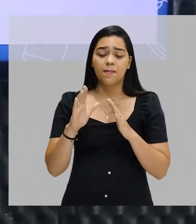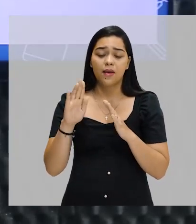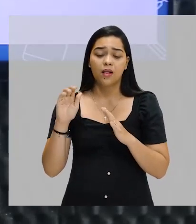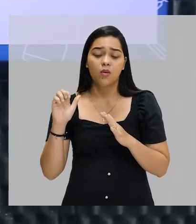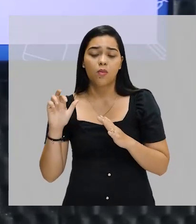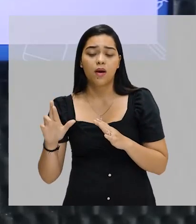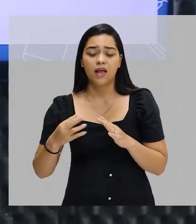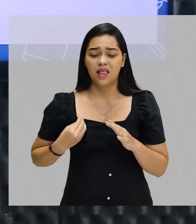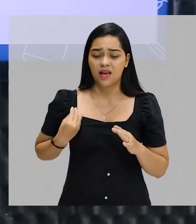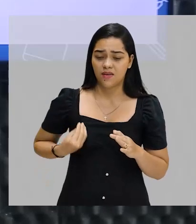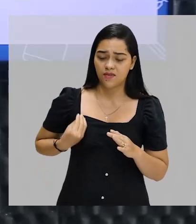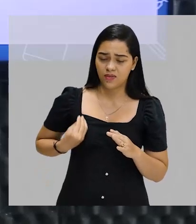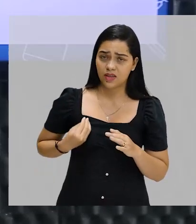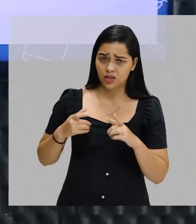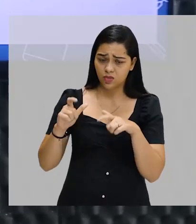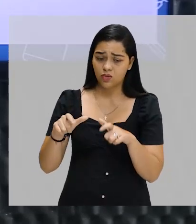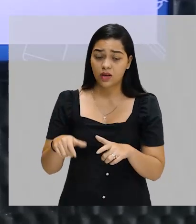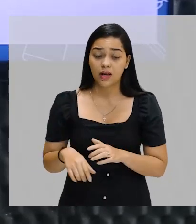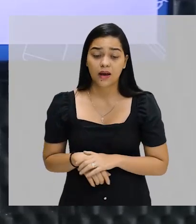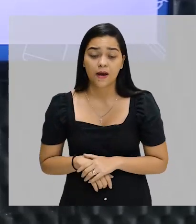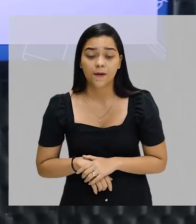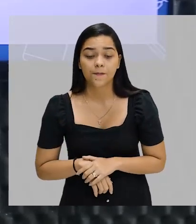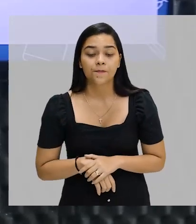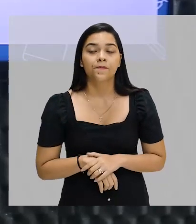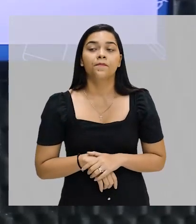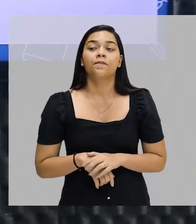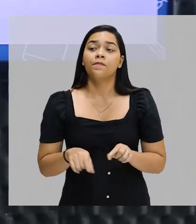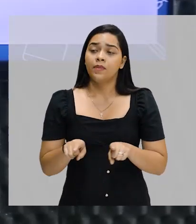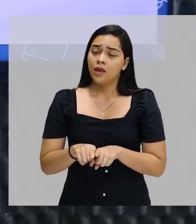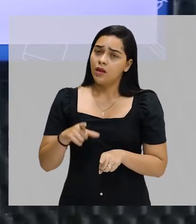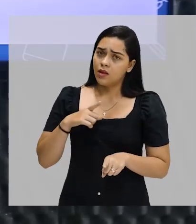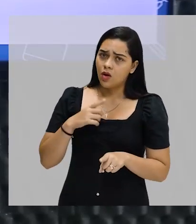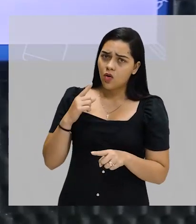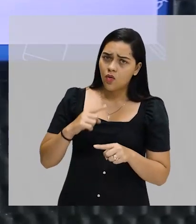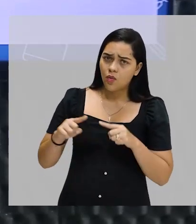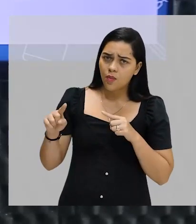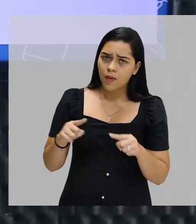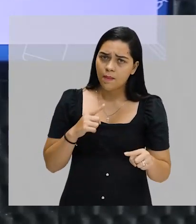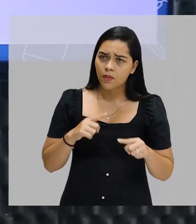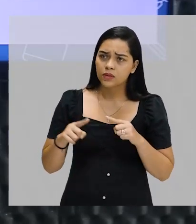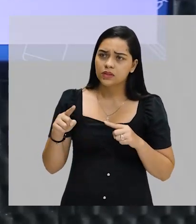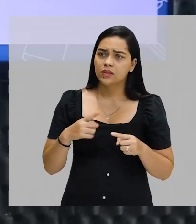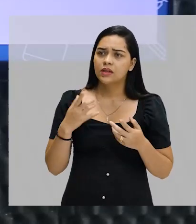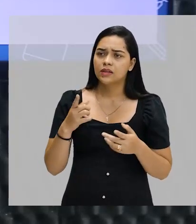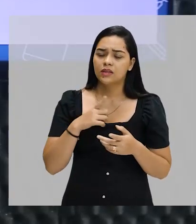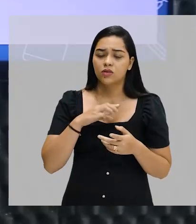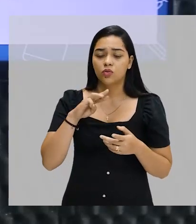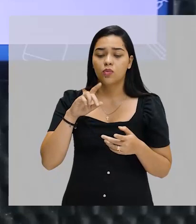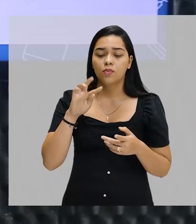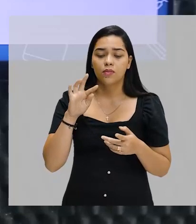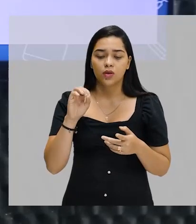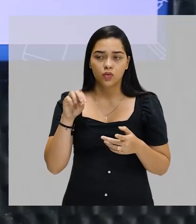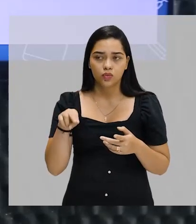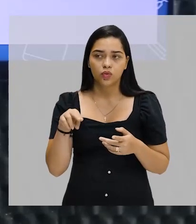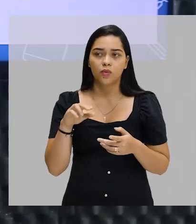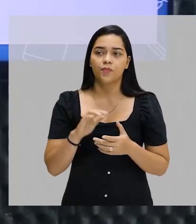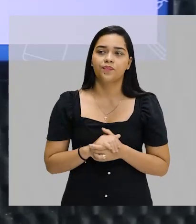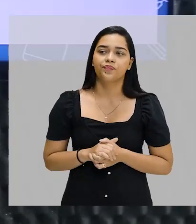vida, lugar. Tem até uma música do Milton Nascimento.